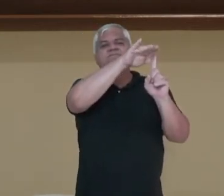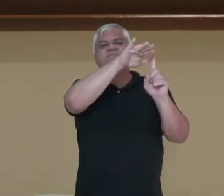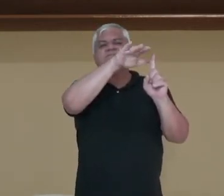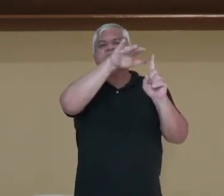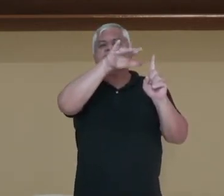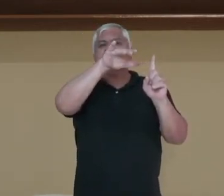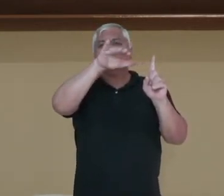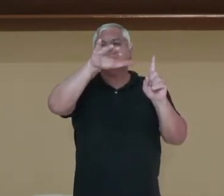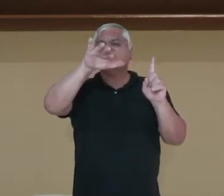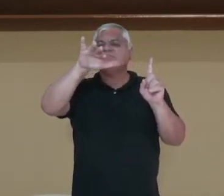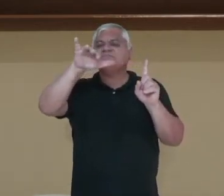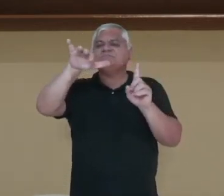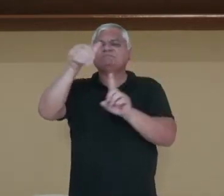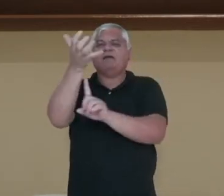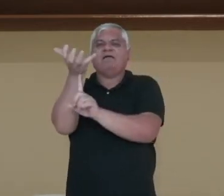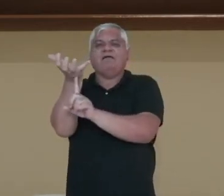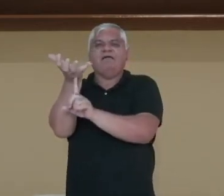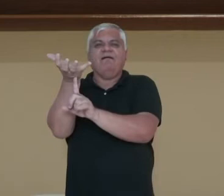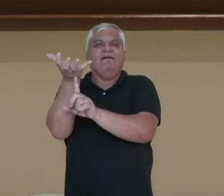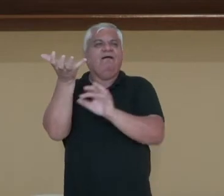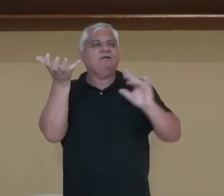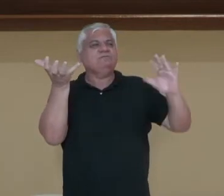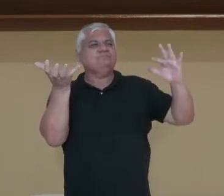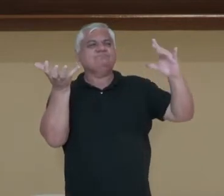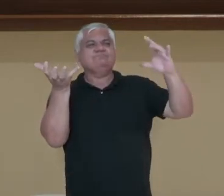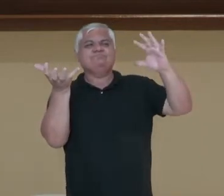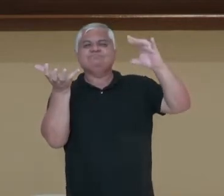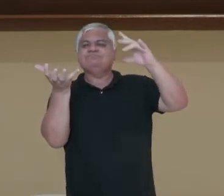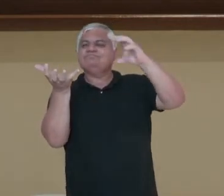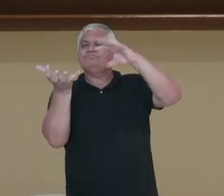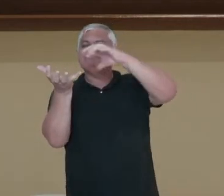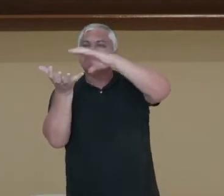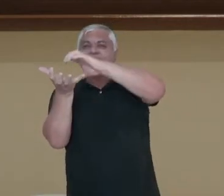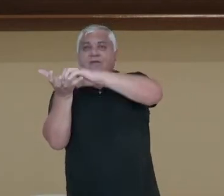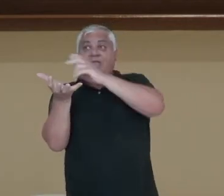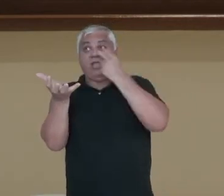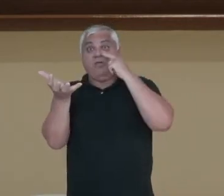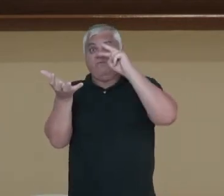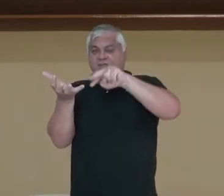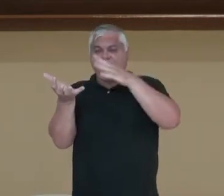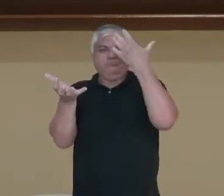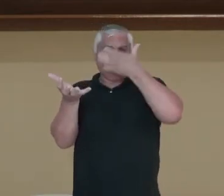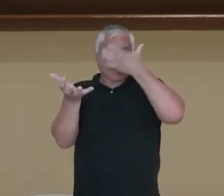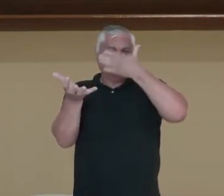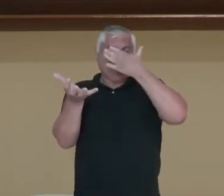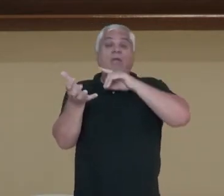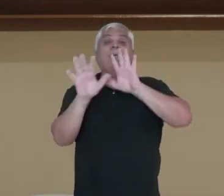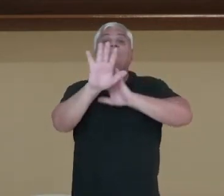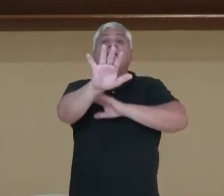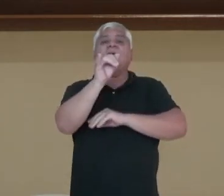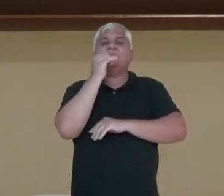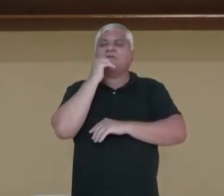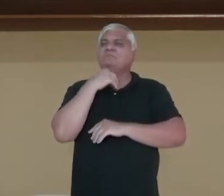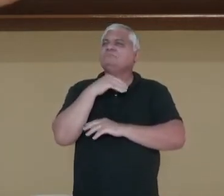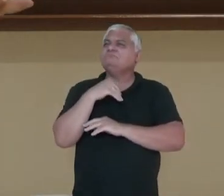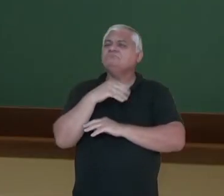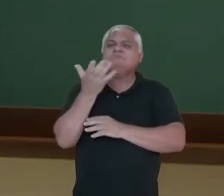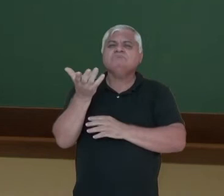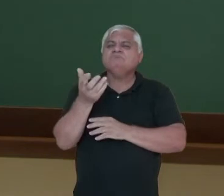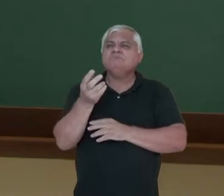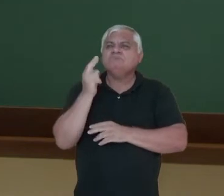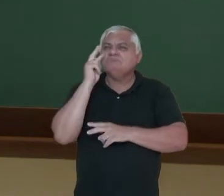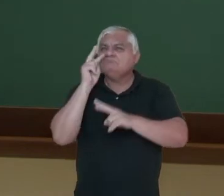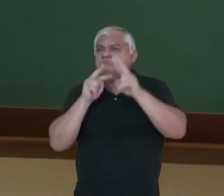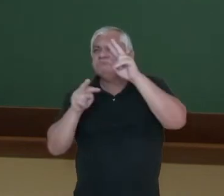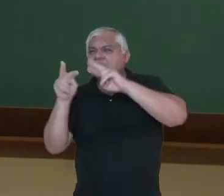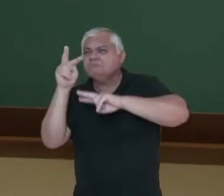que é masculina e a árvore que é feminina. Pelo menos não visivelmente, né? A não ser que você observe, por exemplo,